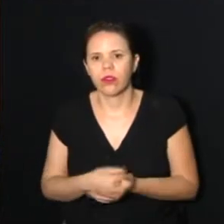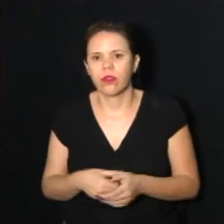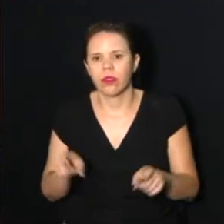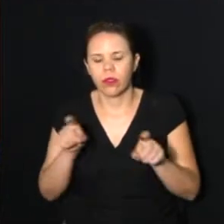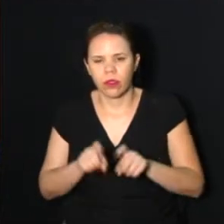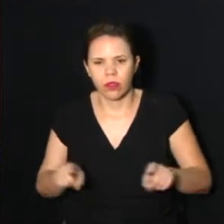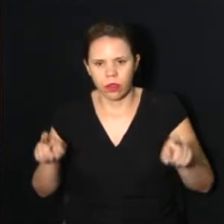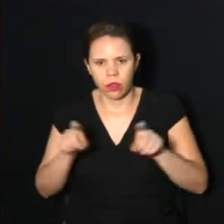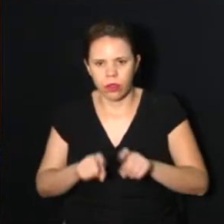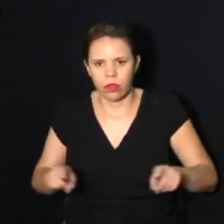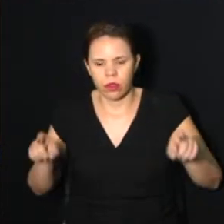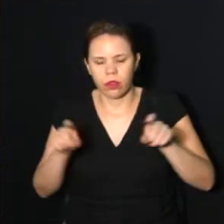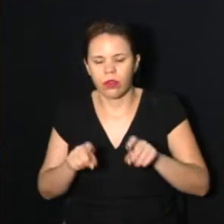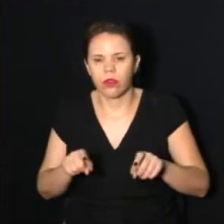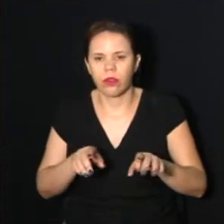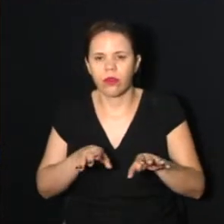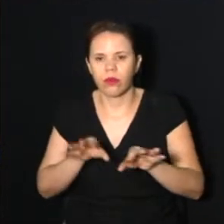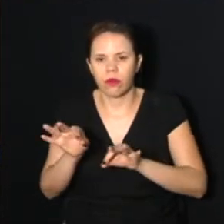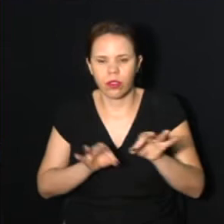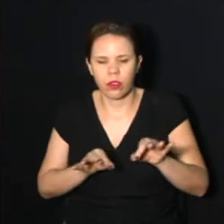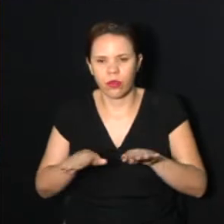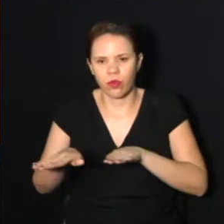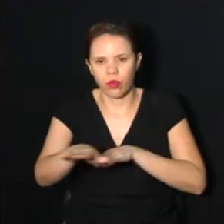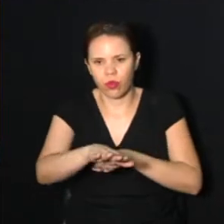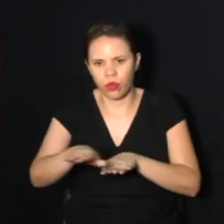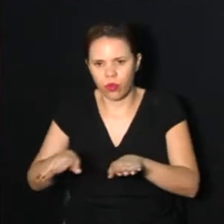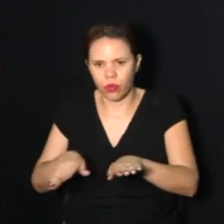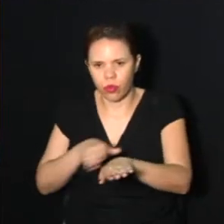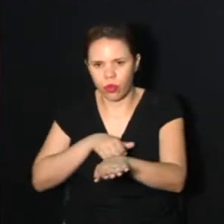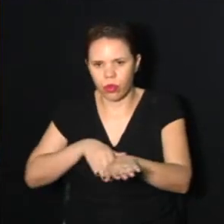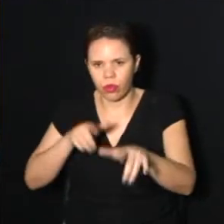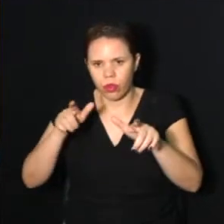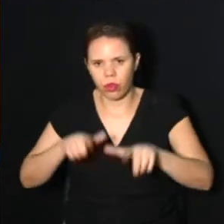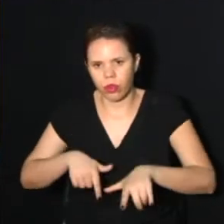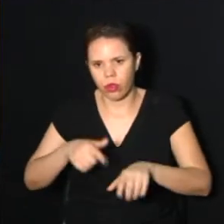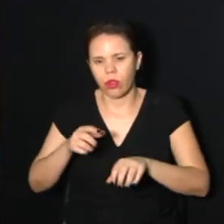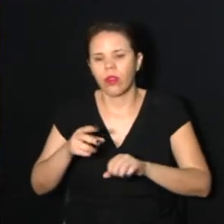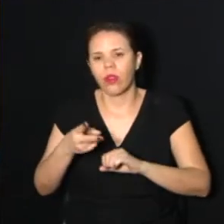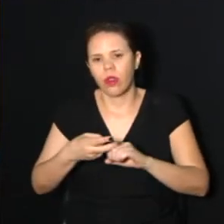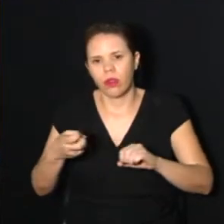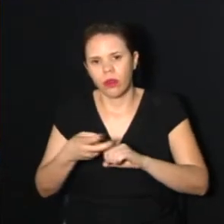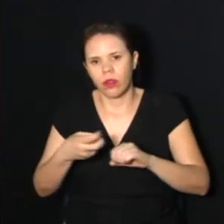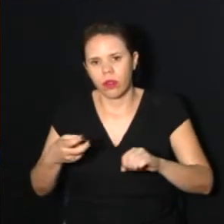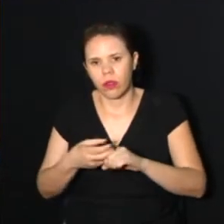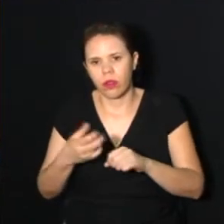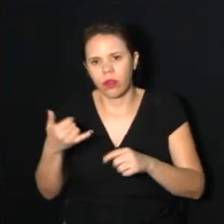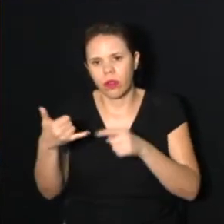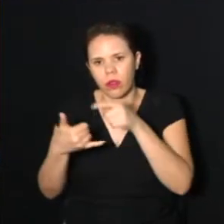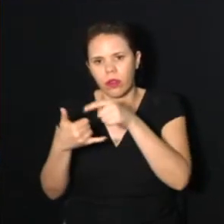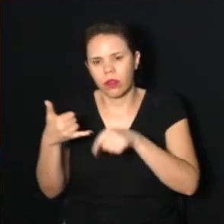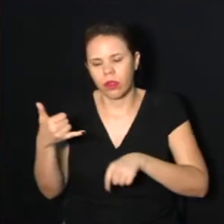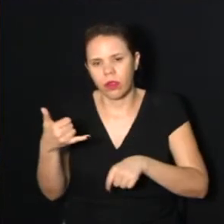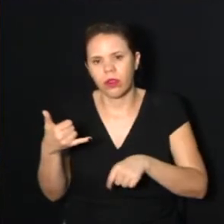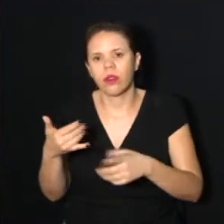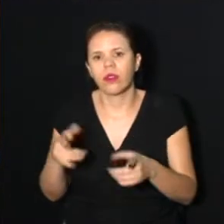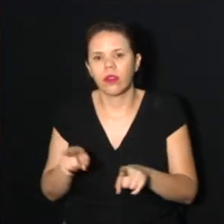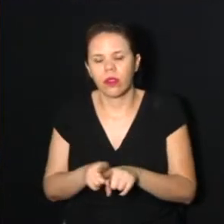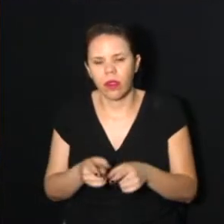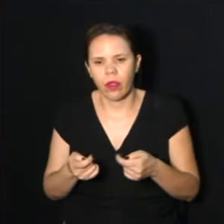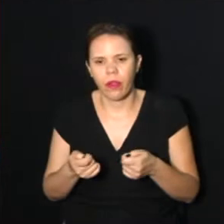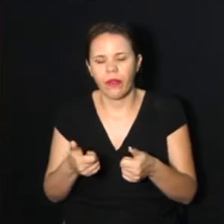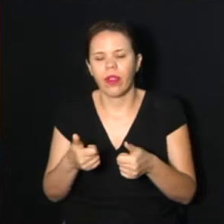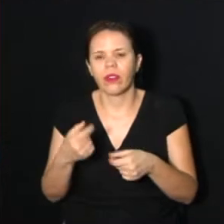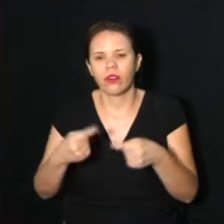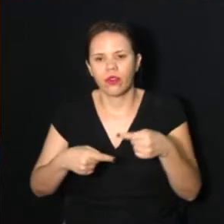ordenar os estacionamentos rotativos em logradouros públicos por meio de aplicativo de smartphone e da outras providências. Com parecer favorável, projeto em discussão